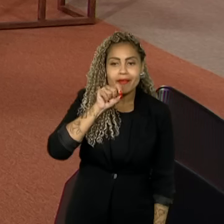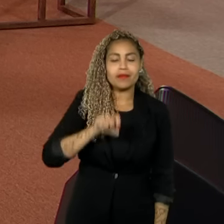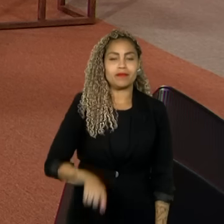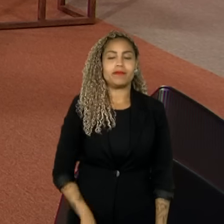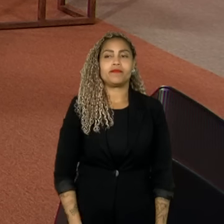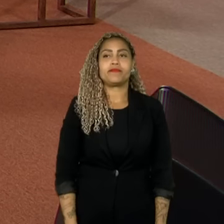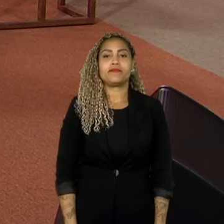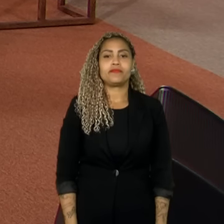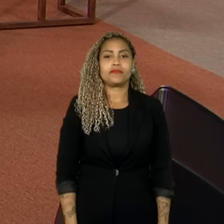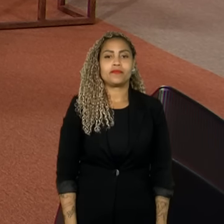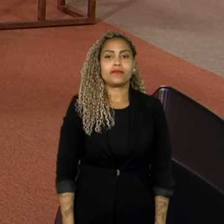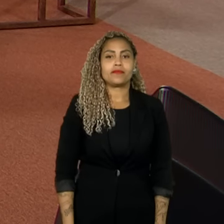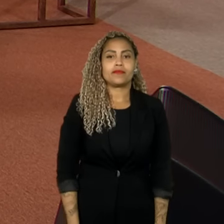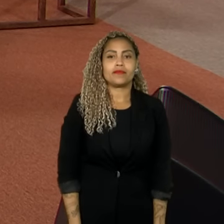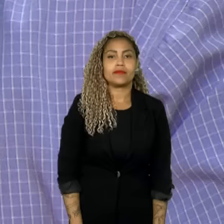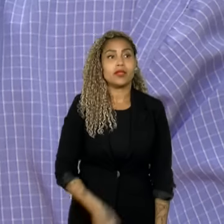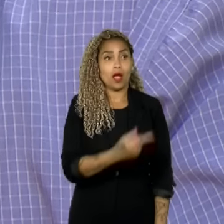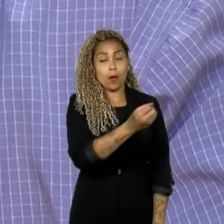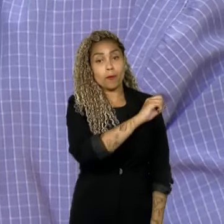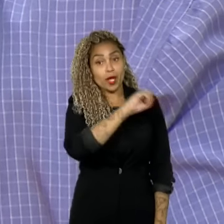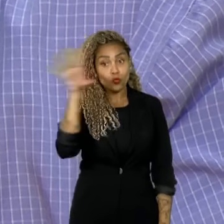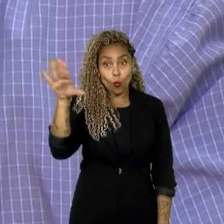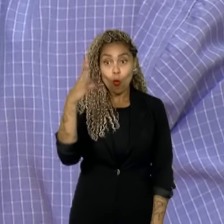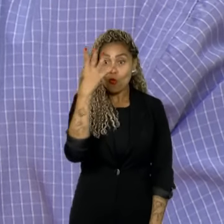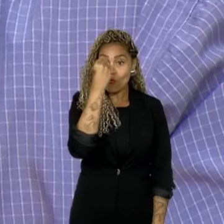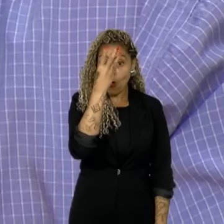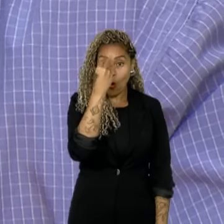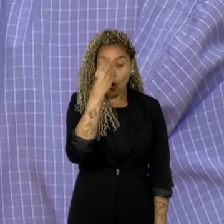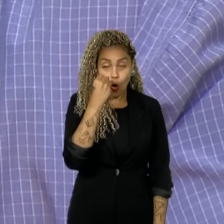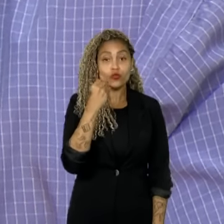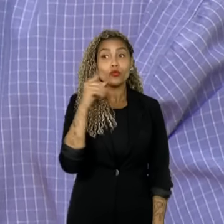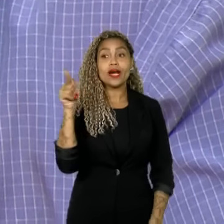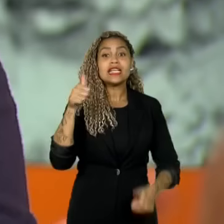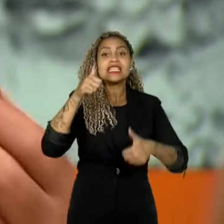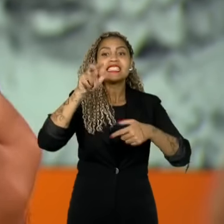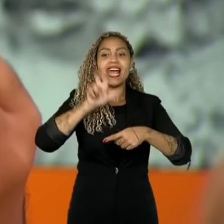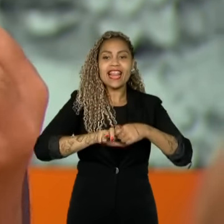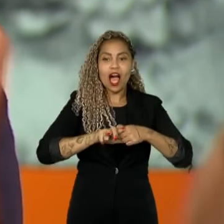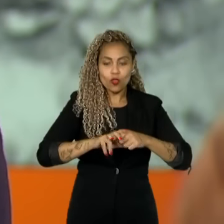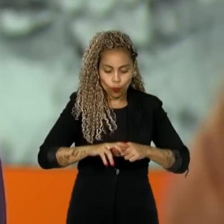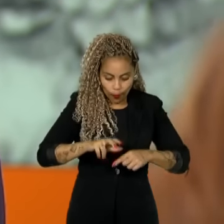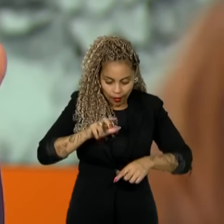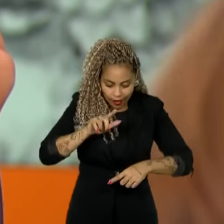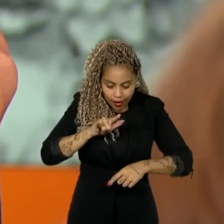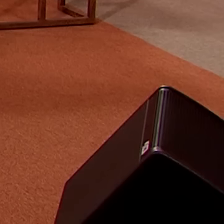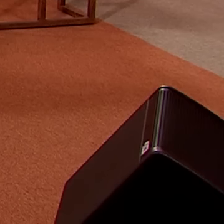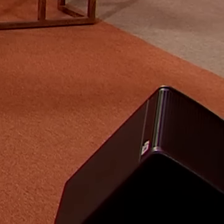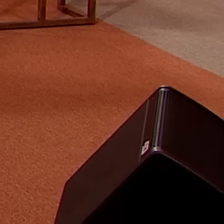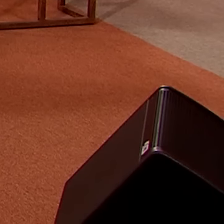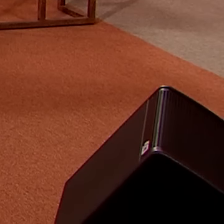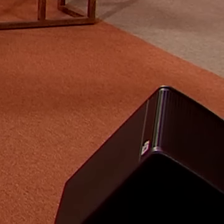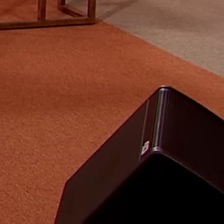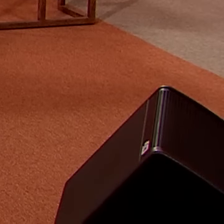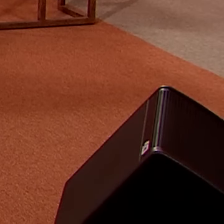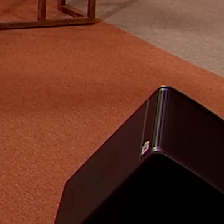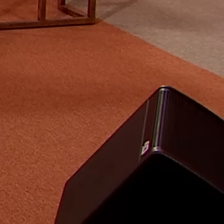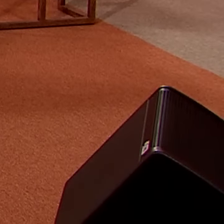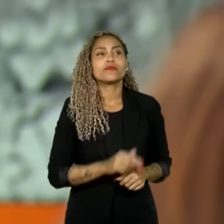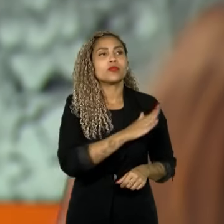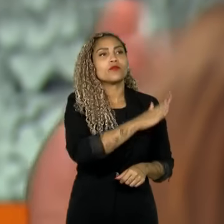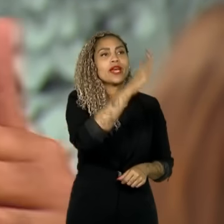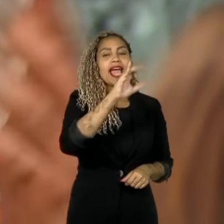aí, ele mandou uma foto para o Costa e Silva nu, sentado num vaso. Ave Maria. Foi por isso que o Imperial foi preso. E foi parar lá na